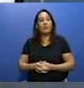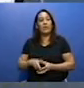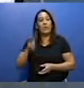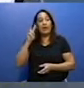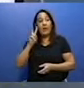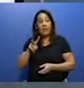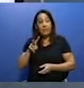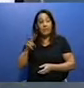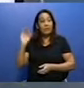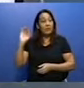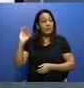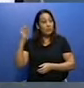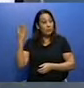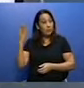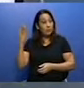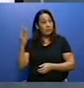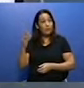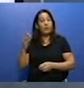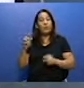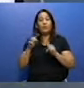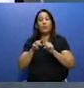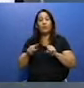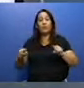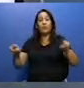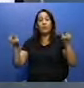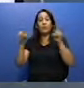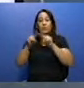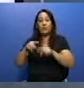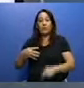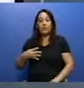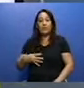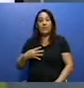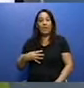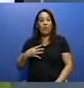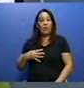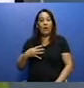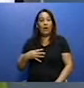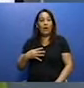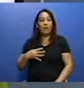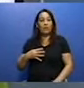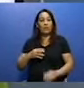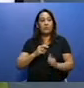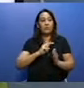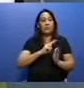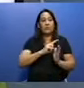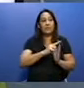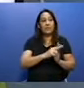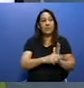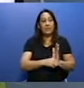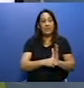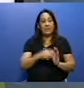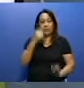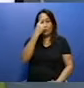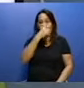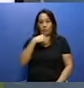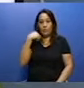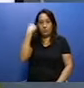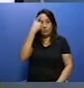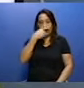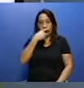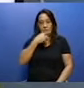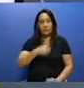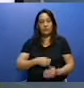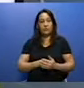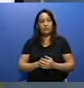ela já descobriu que o motivo da sequência é formado por quatro